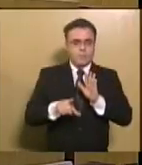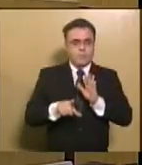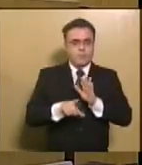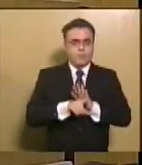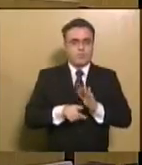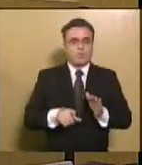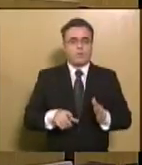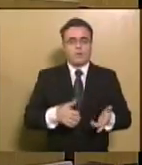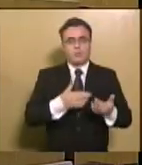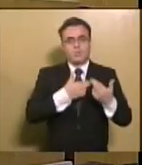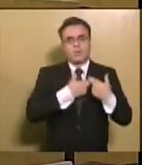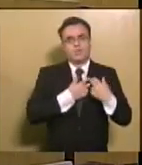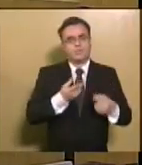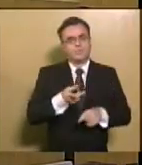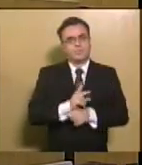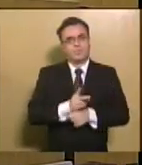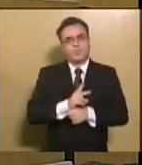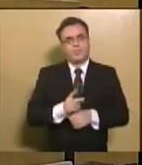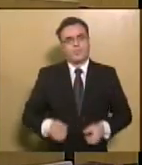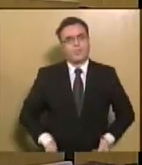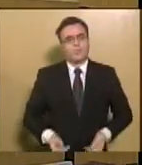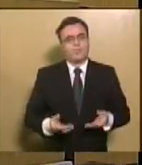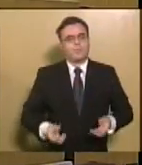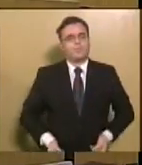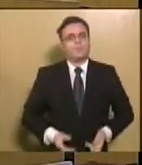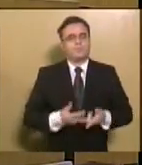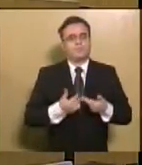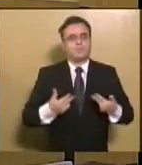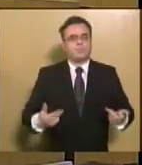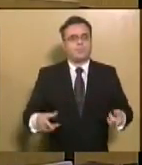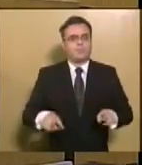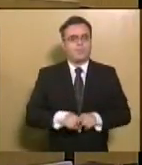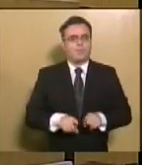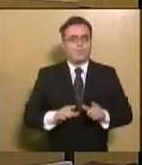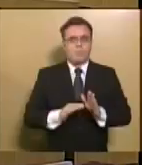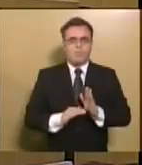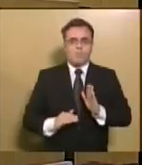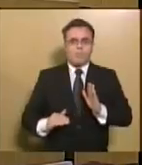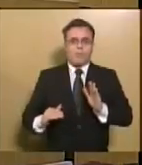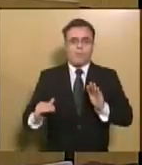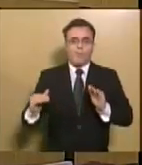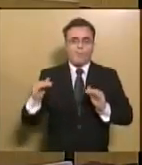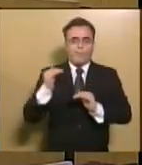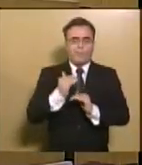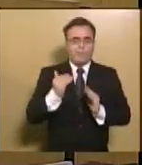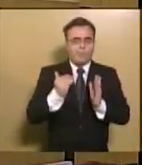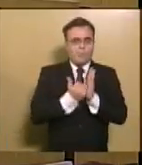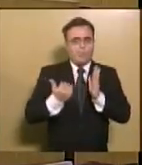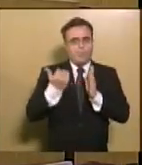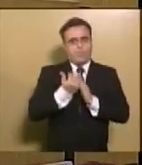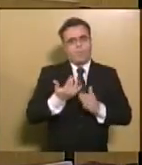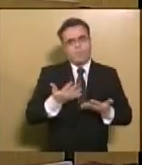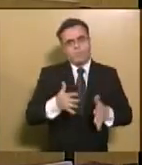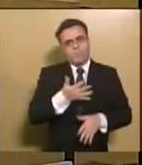responsabilidade fiscal. O gasto com pessoal, ainda acima do limite prudencial, está na casa do